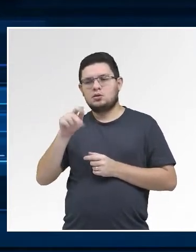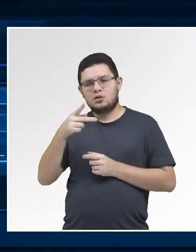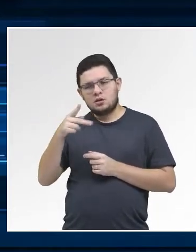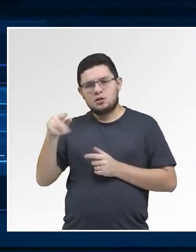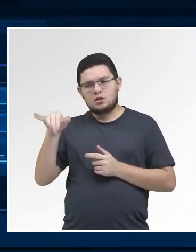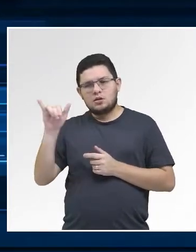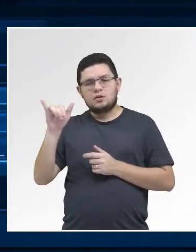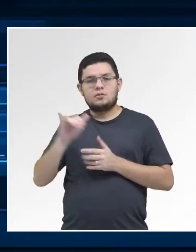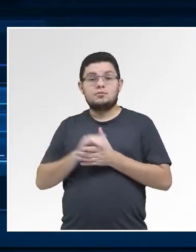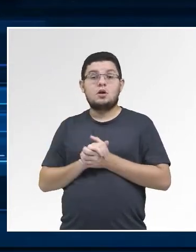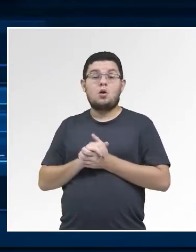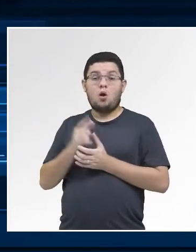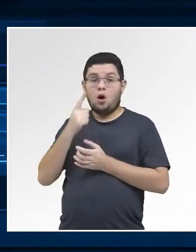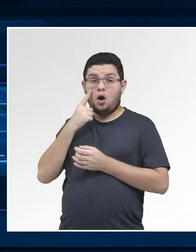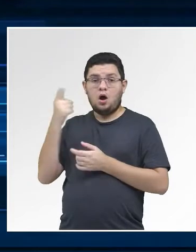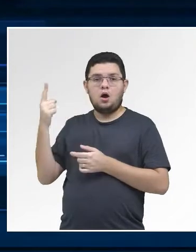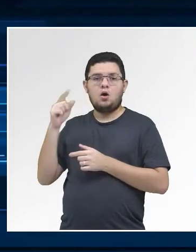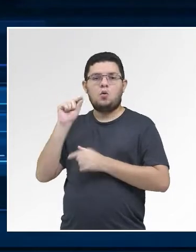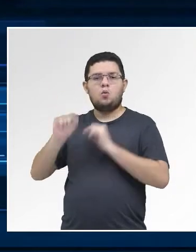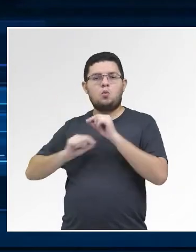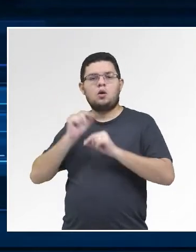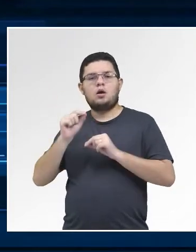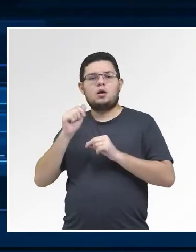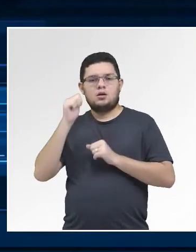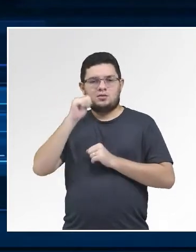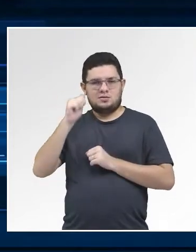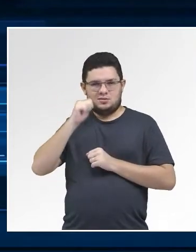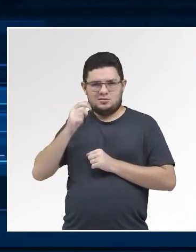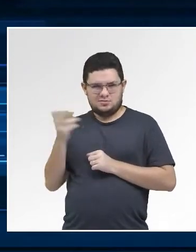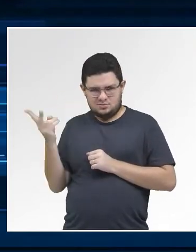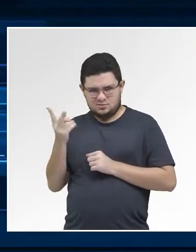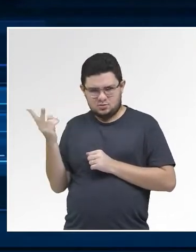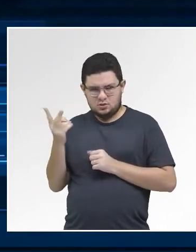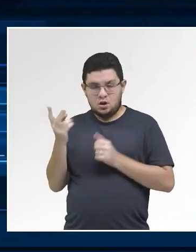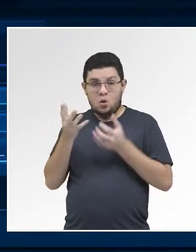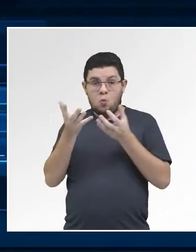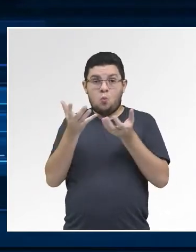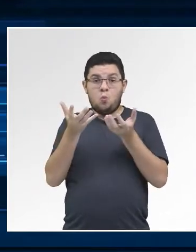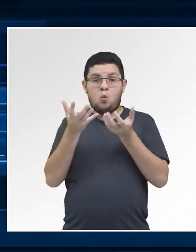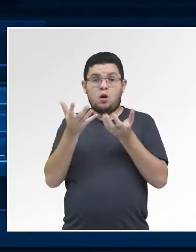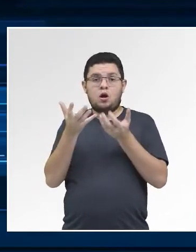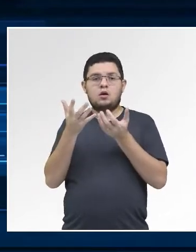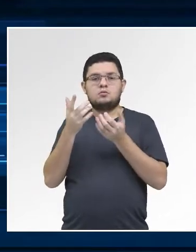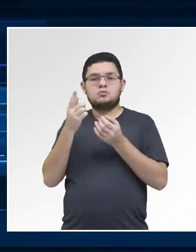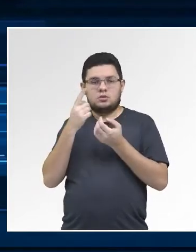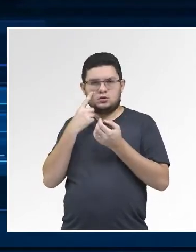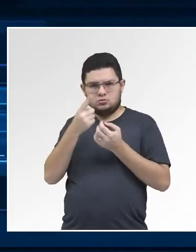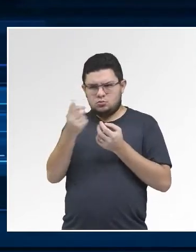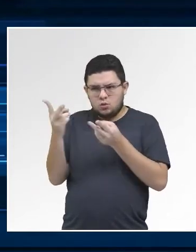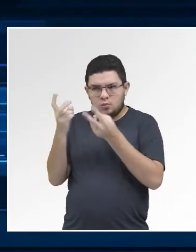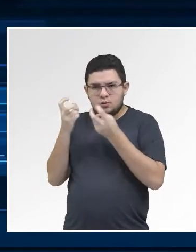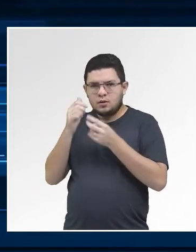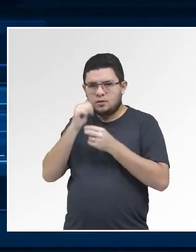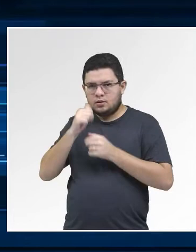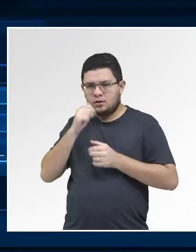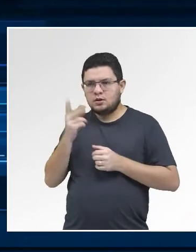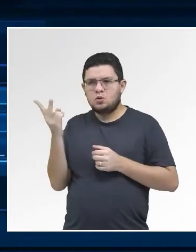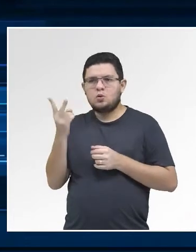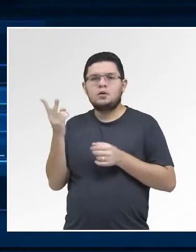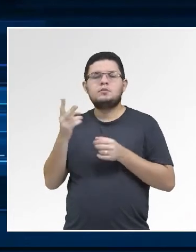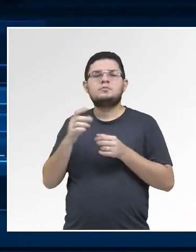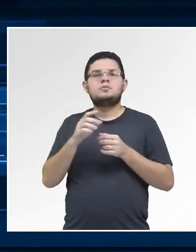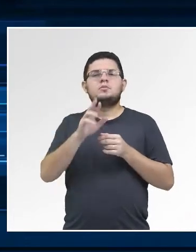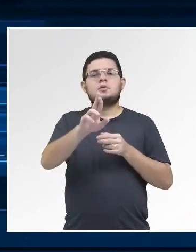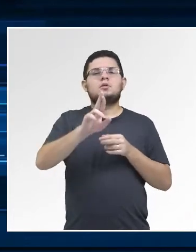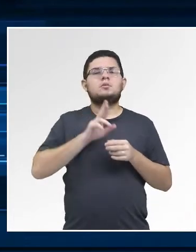e eu gostaria que as turmas participassem ali no chat agora, dizendo qual é a resposta para essa pergunta. How are